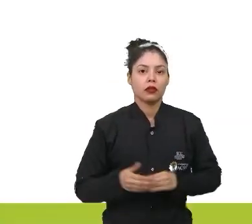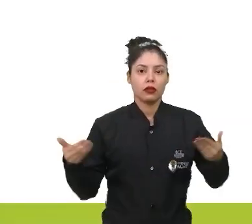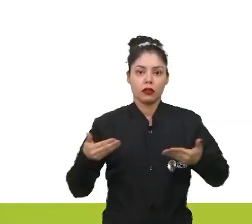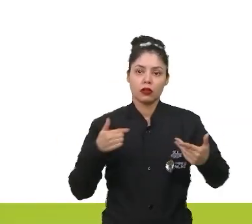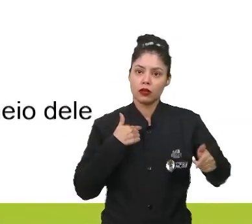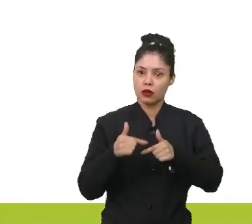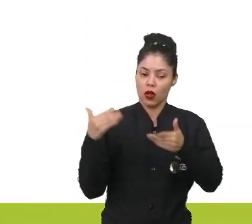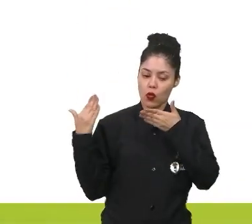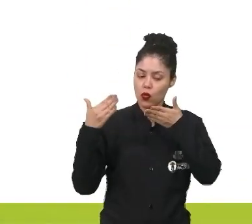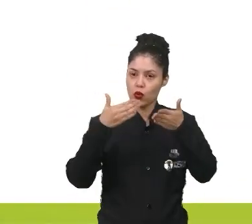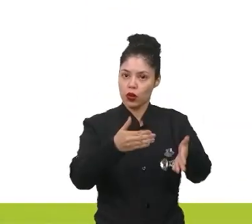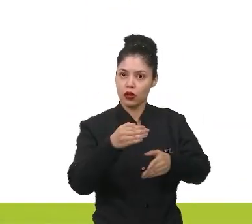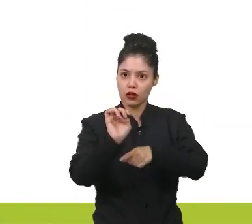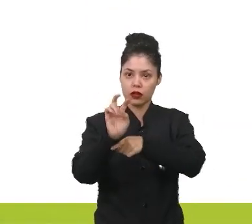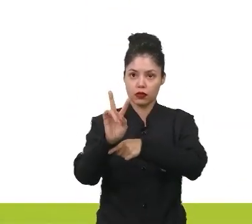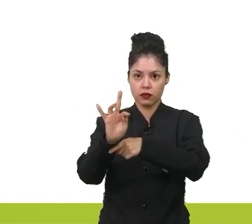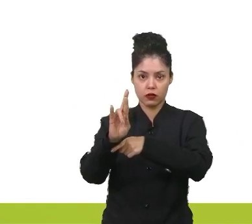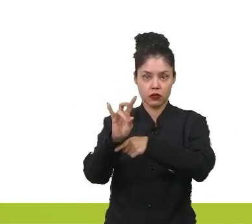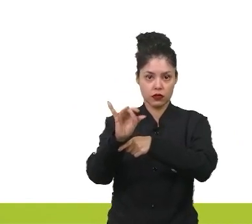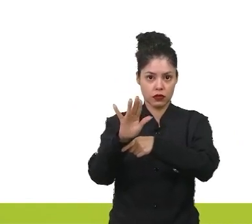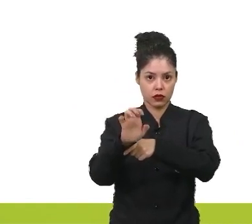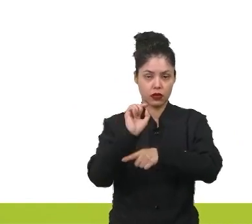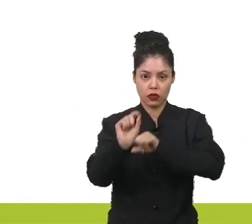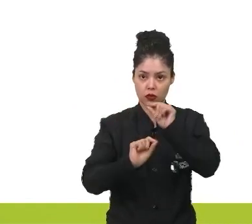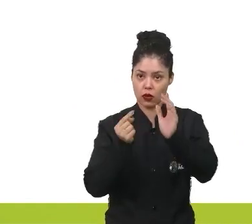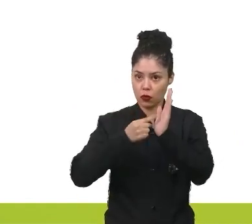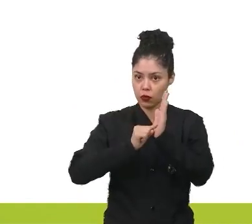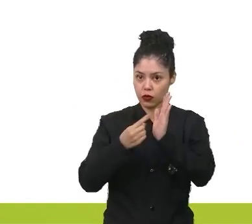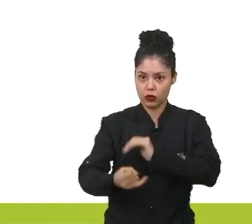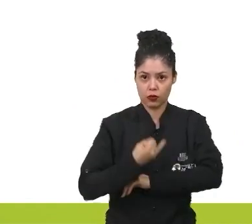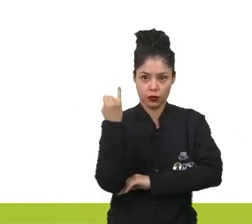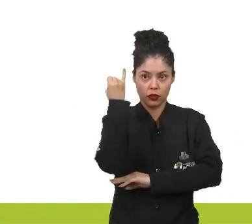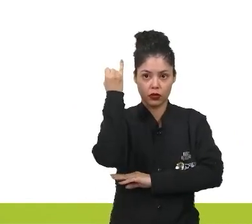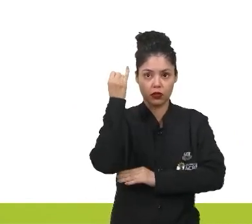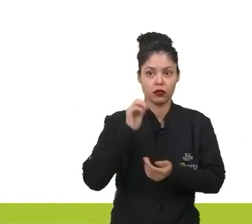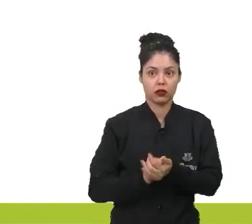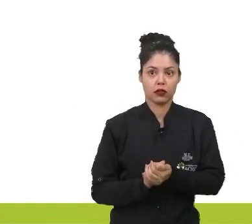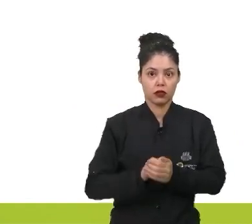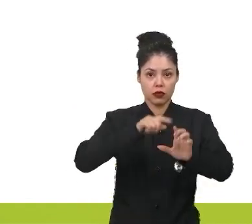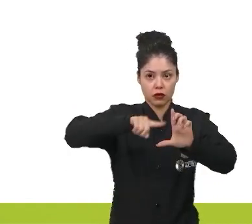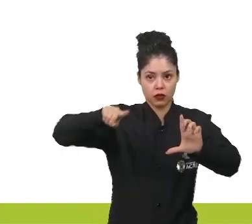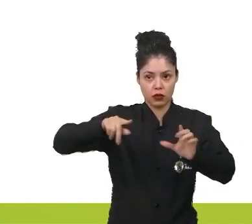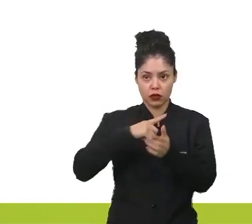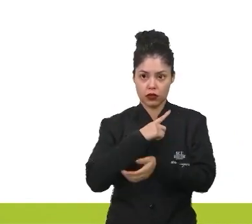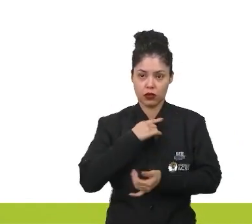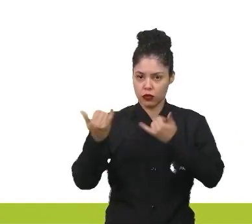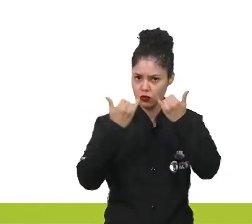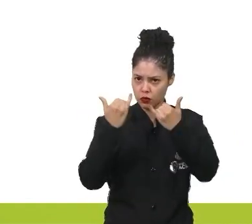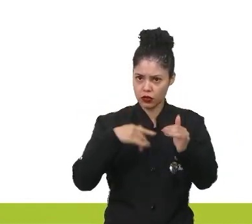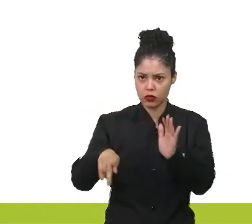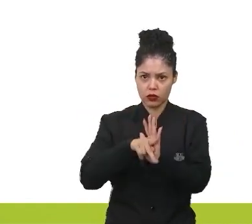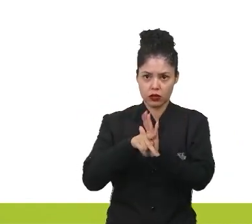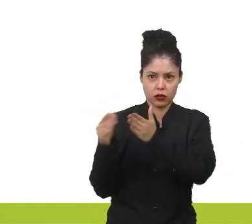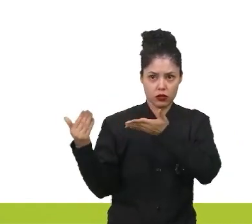hoje com foco em vértice da função. O vértice é um ponto muito importante na parábola, pois por meio dele obtemos